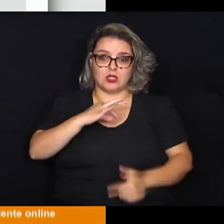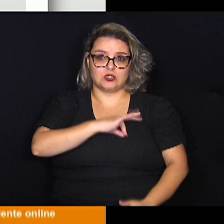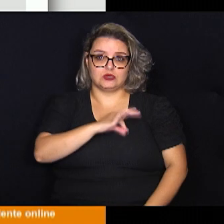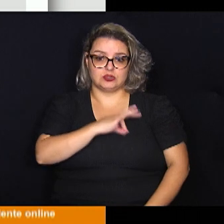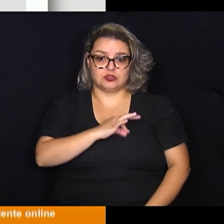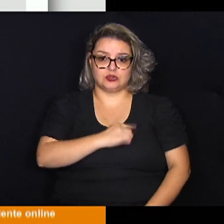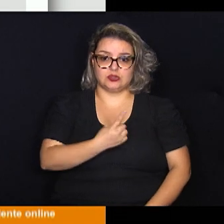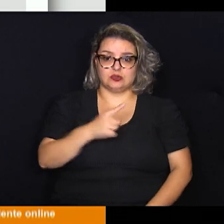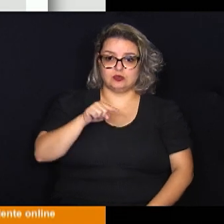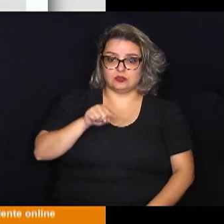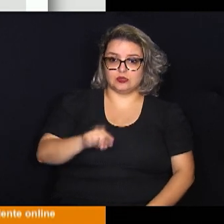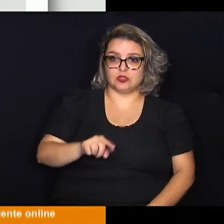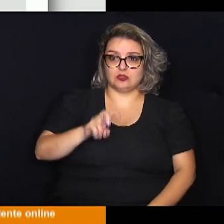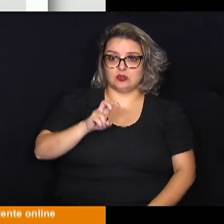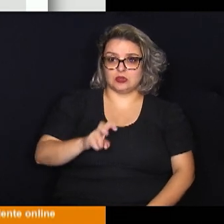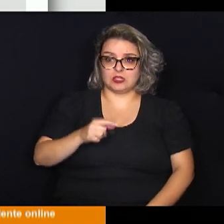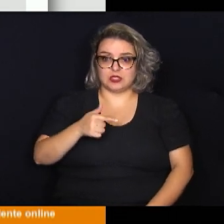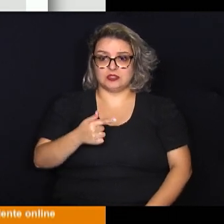salário de R$